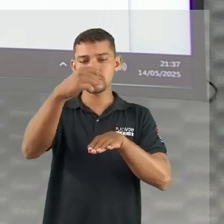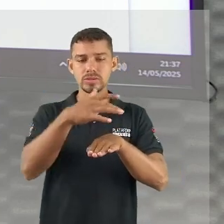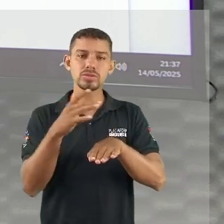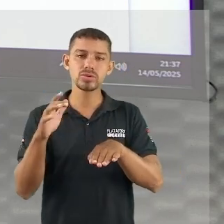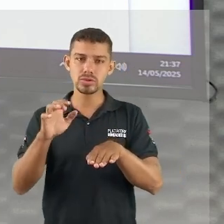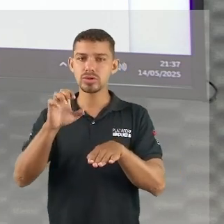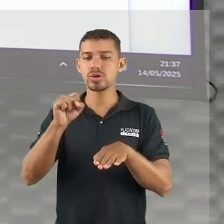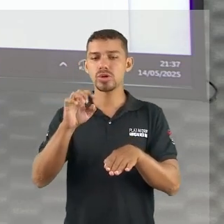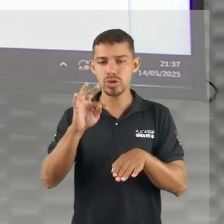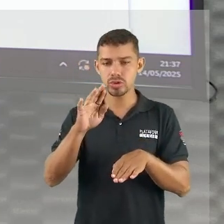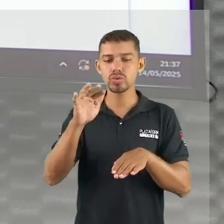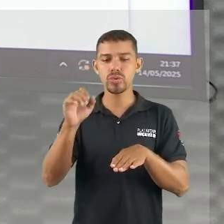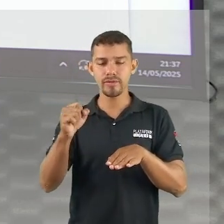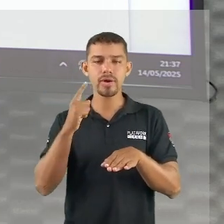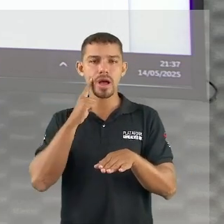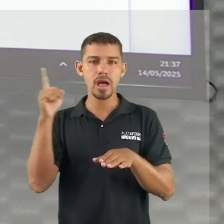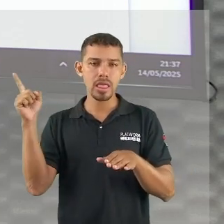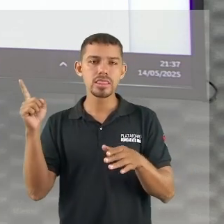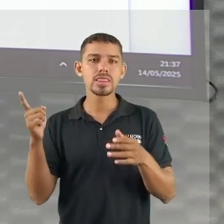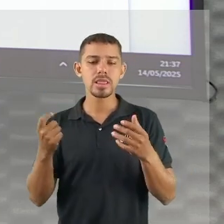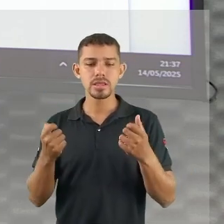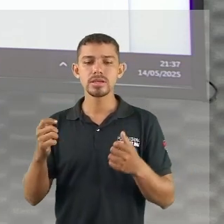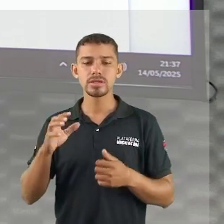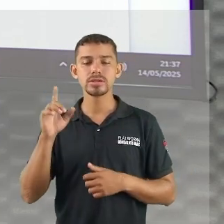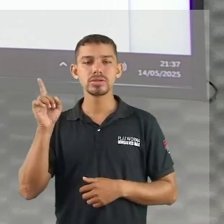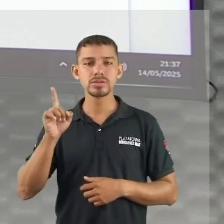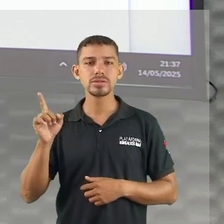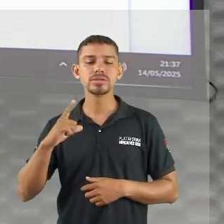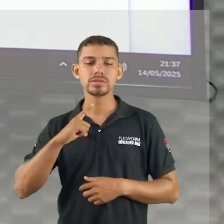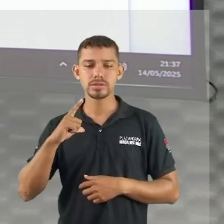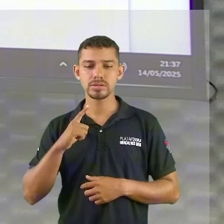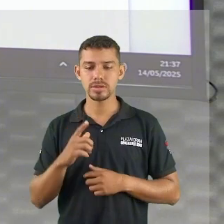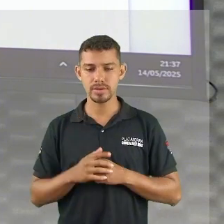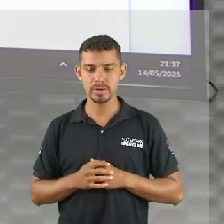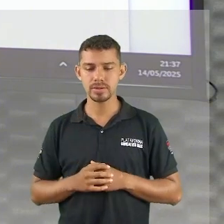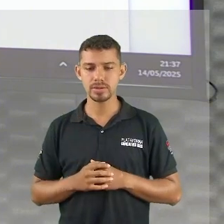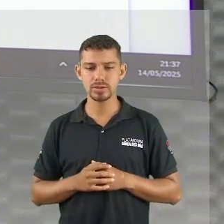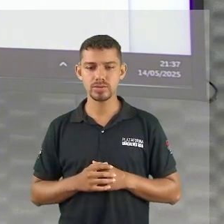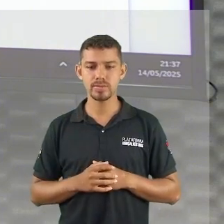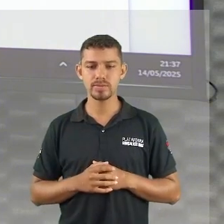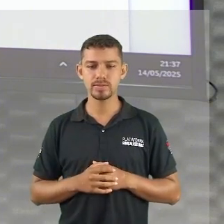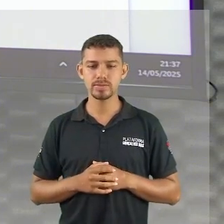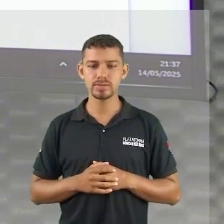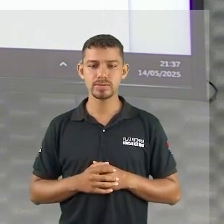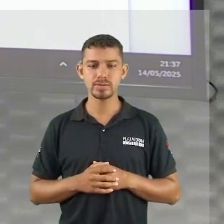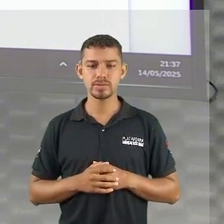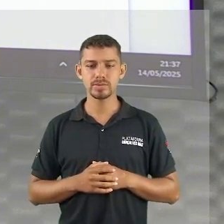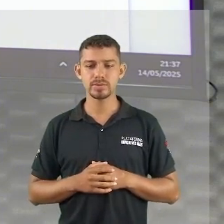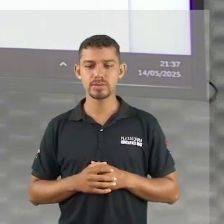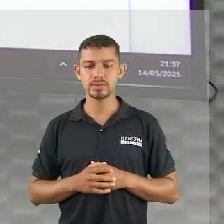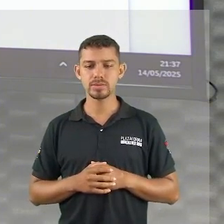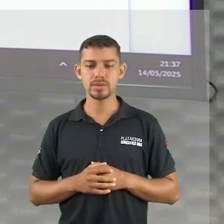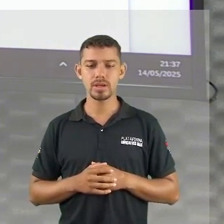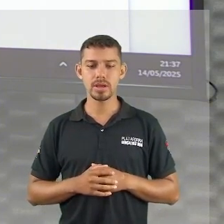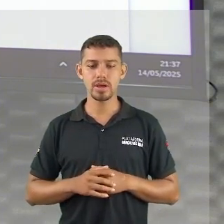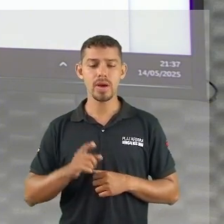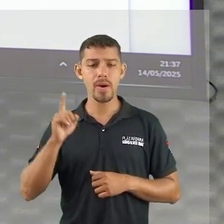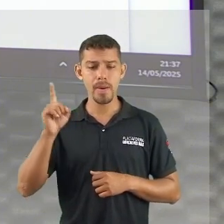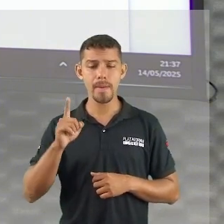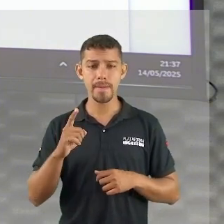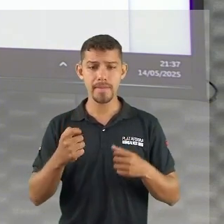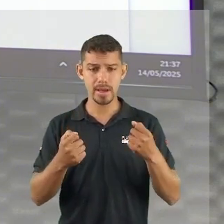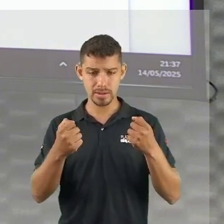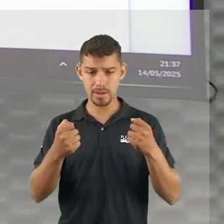como as paredes, o teto e as paredes transparentes da estufa. O painel do veículo